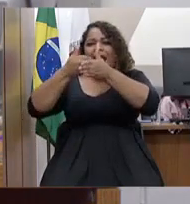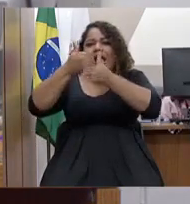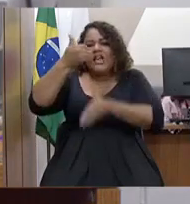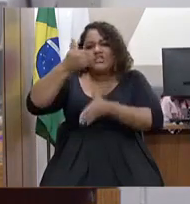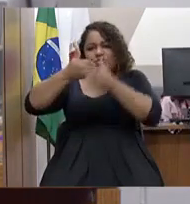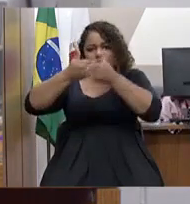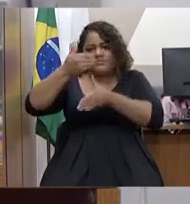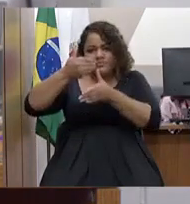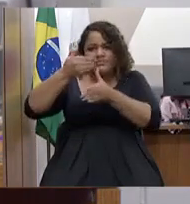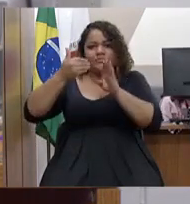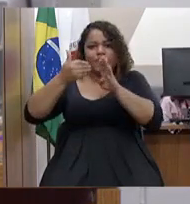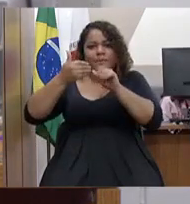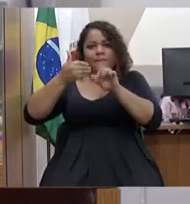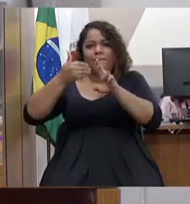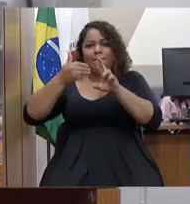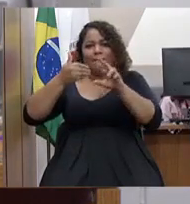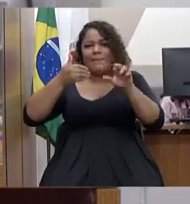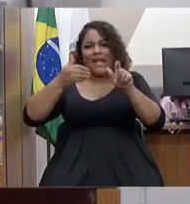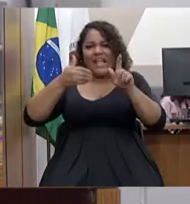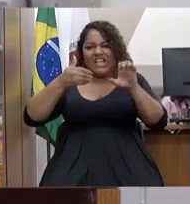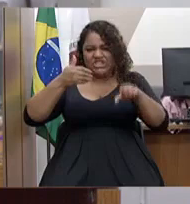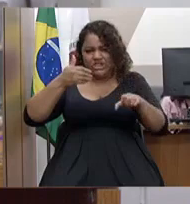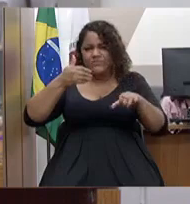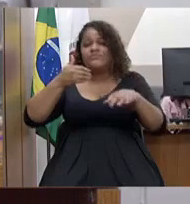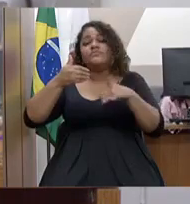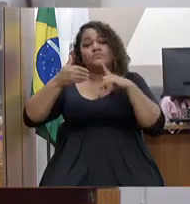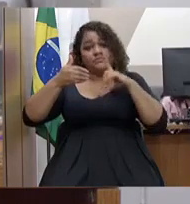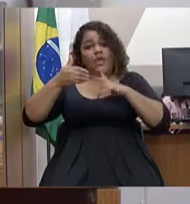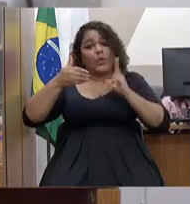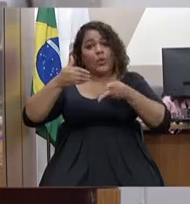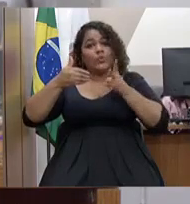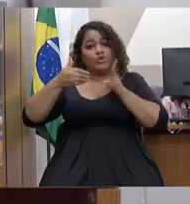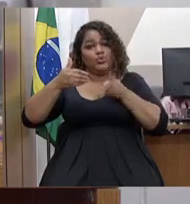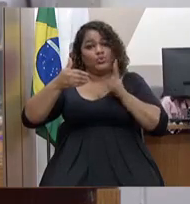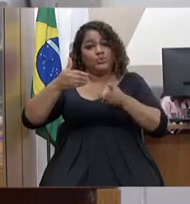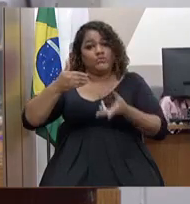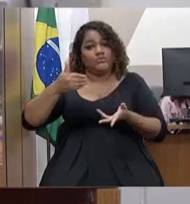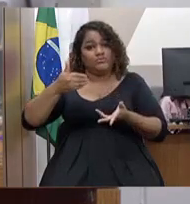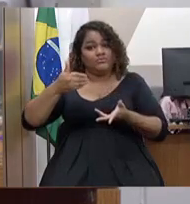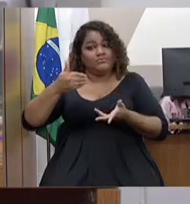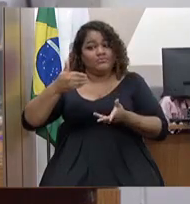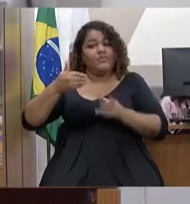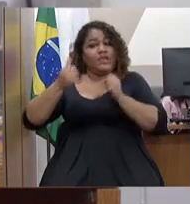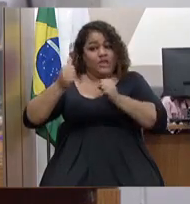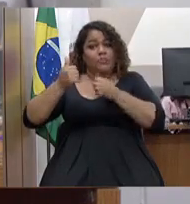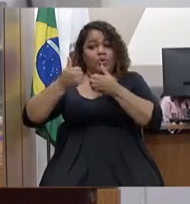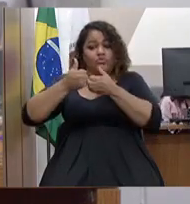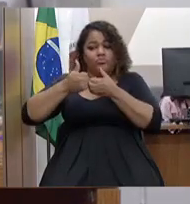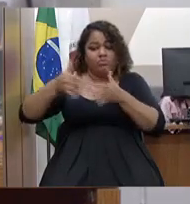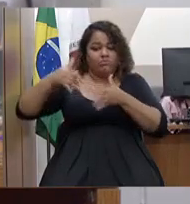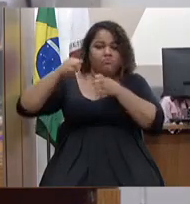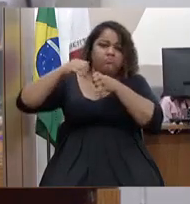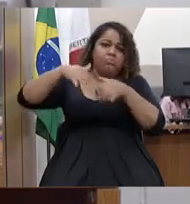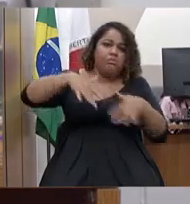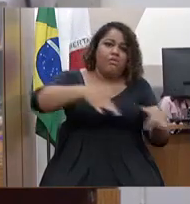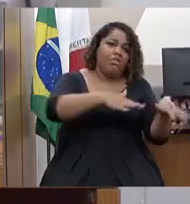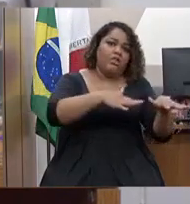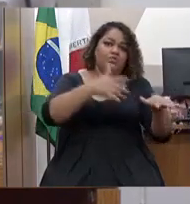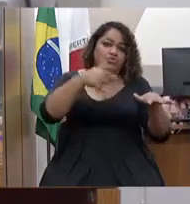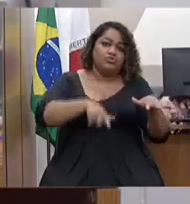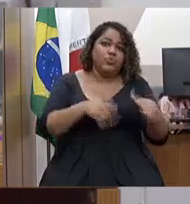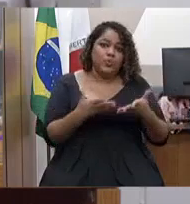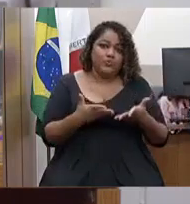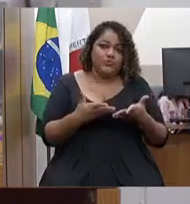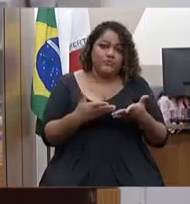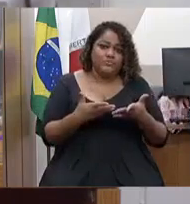realizamos um seminário recentemente no setor da mineração vivem na base de rivotril na base